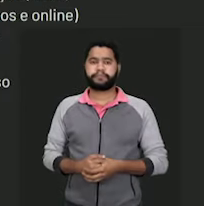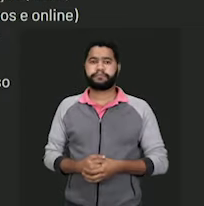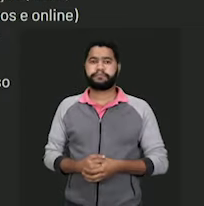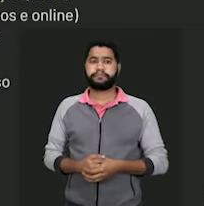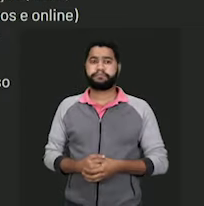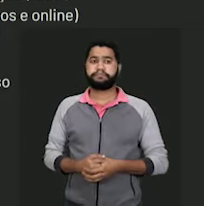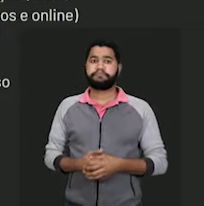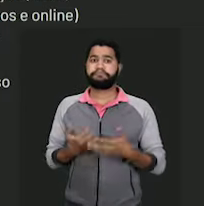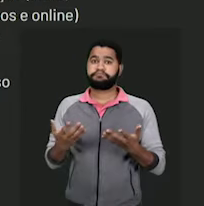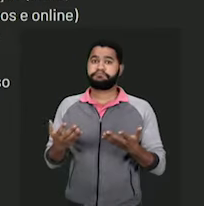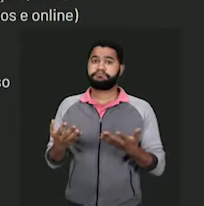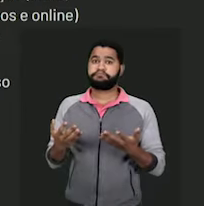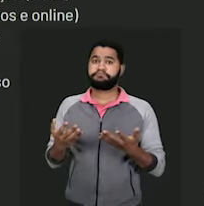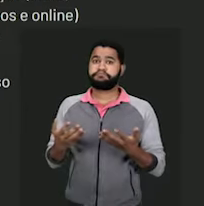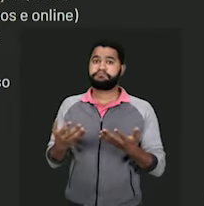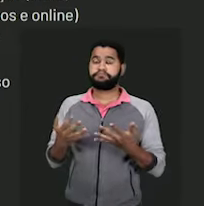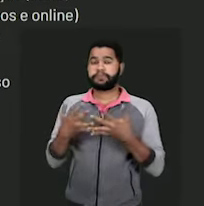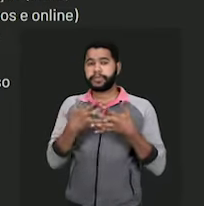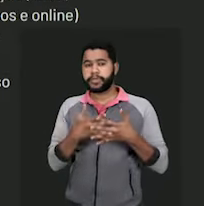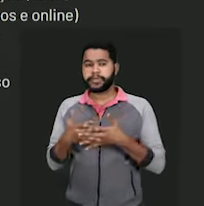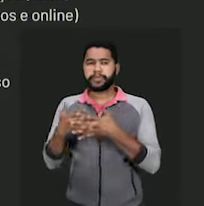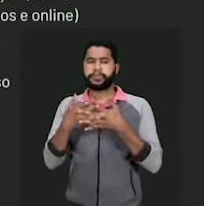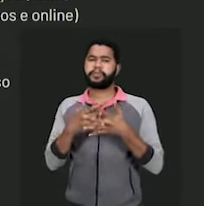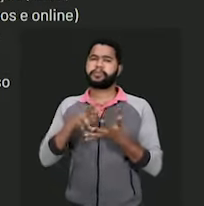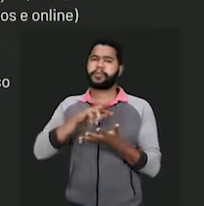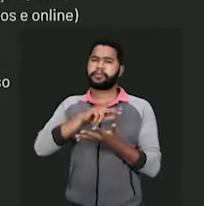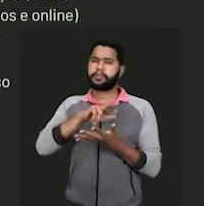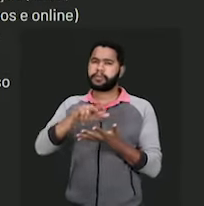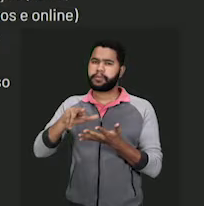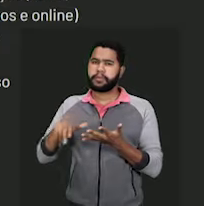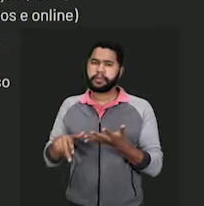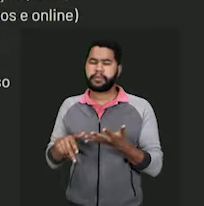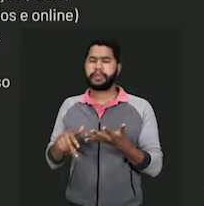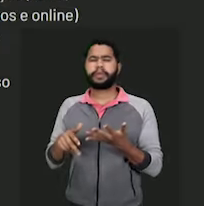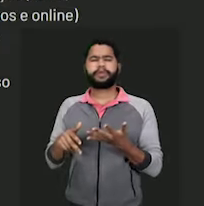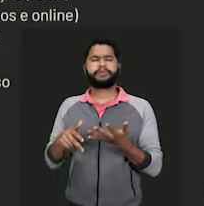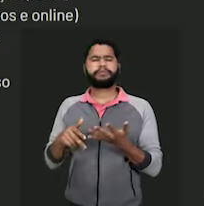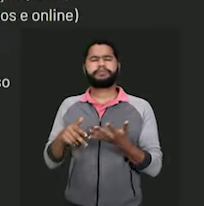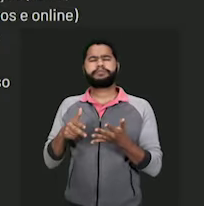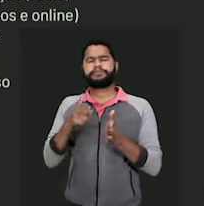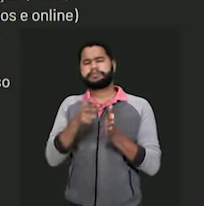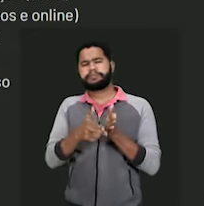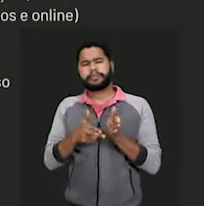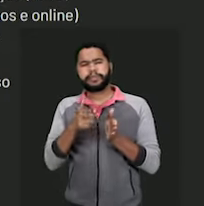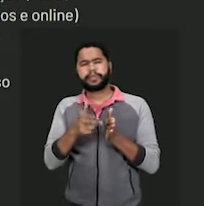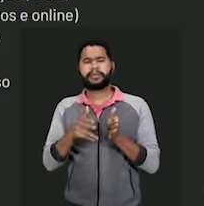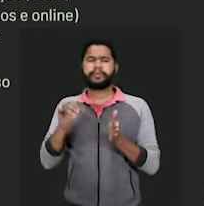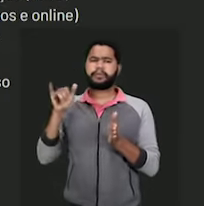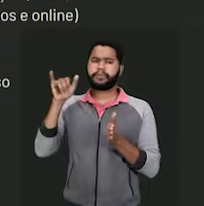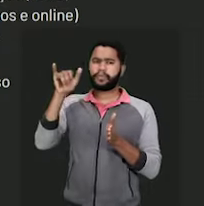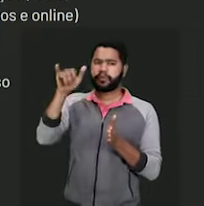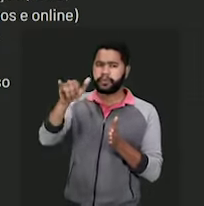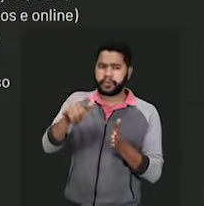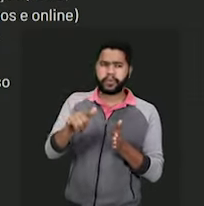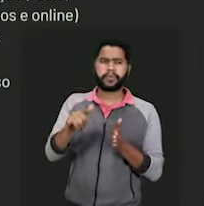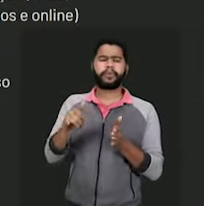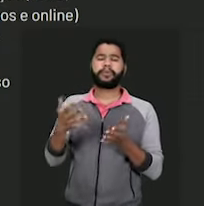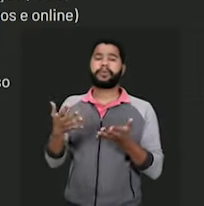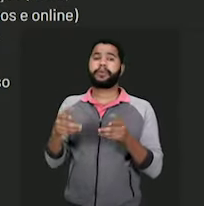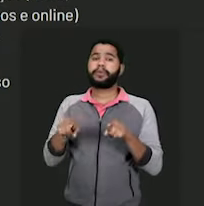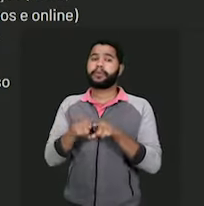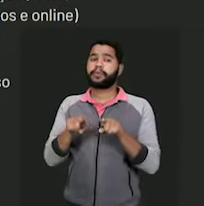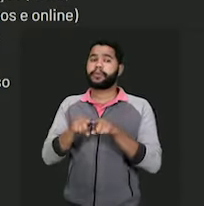para que os meios de transporte caminhões carretas trens aviões entre outros e de